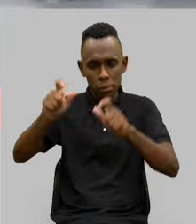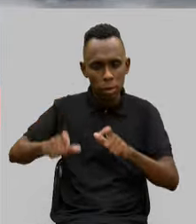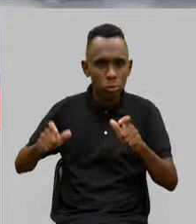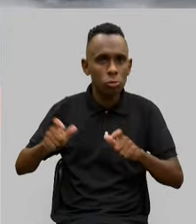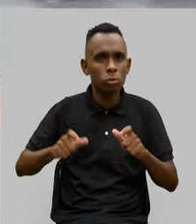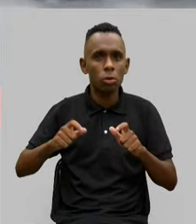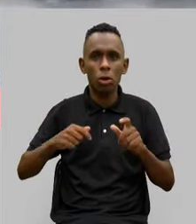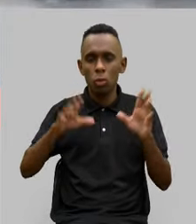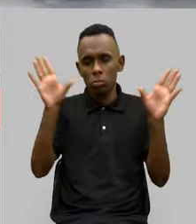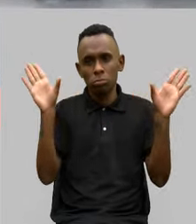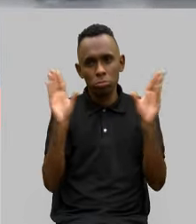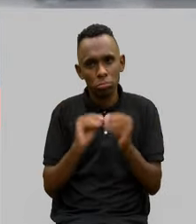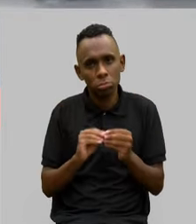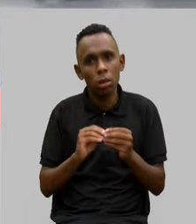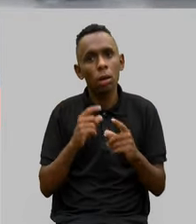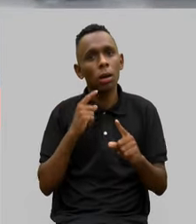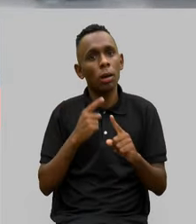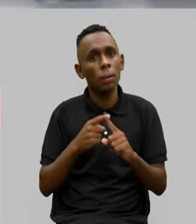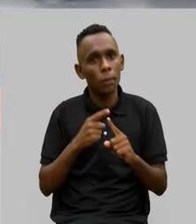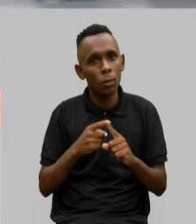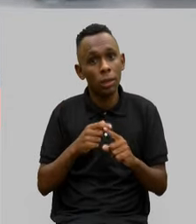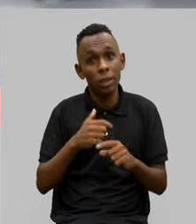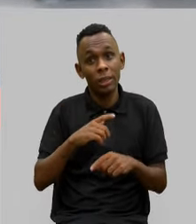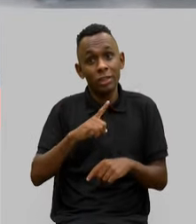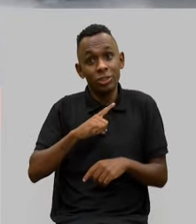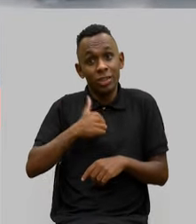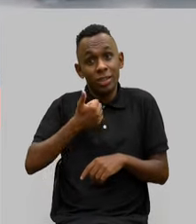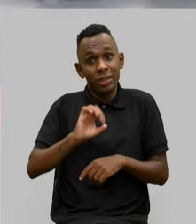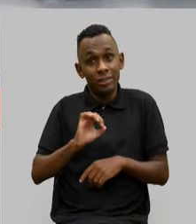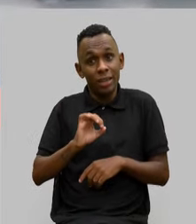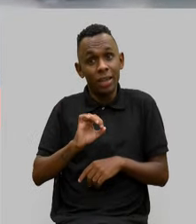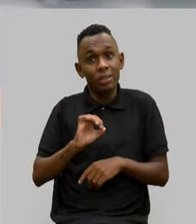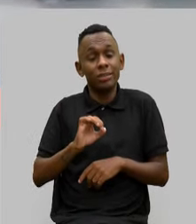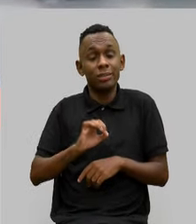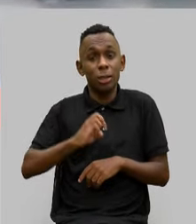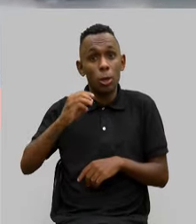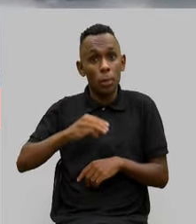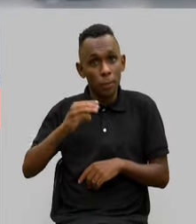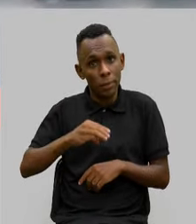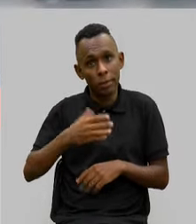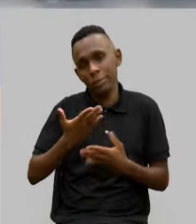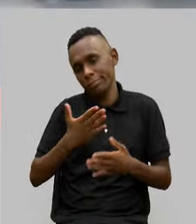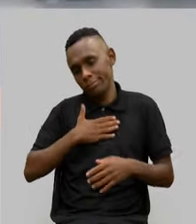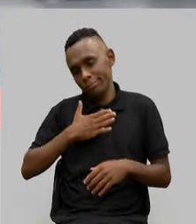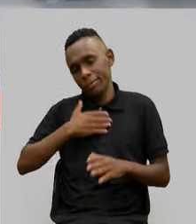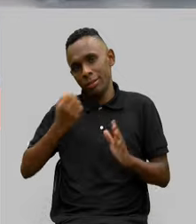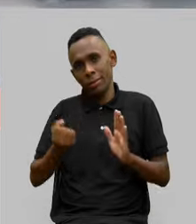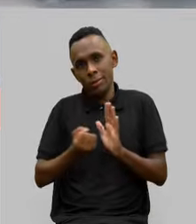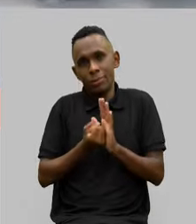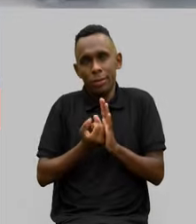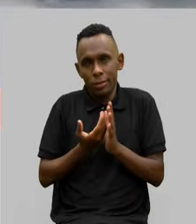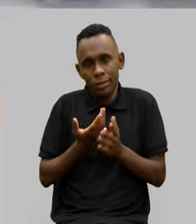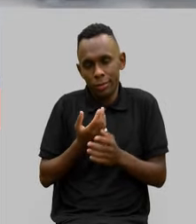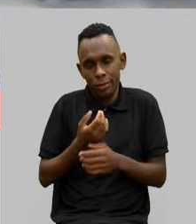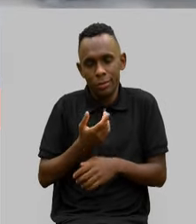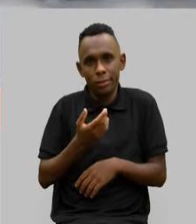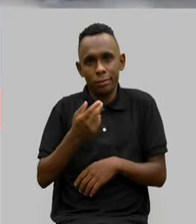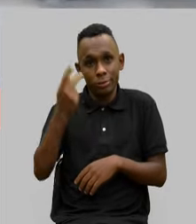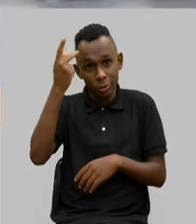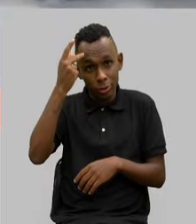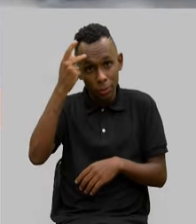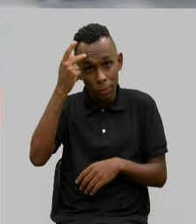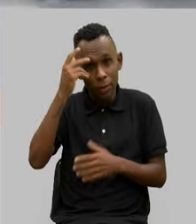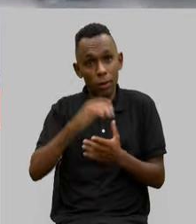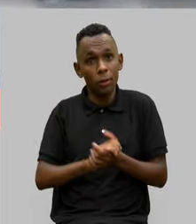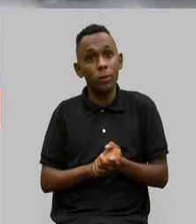bem sintético né porque me falavam que eu tenha 10 minutos então eu como Paulista e como TDH então eu tendo a falar rápido e